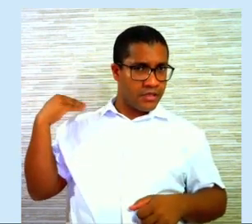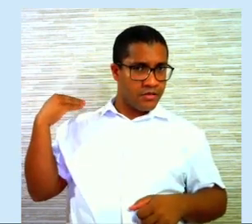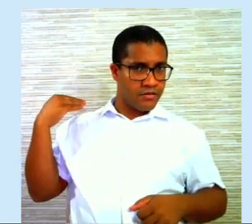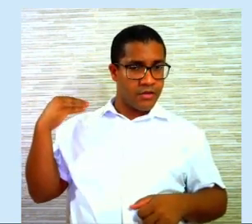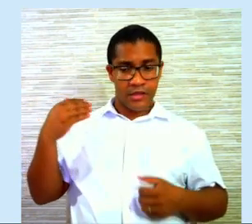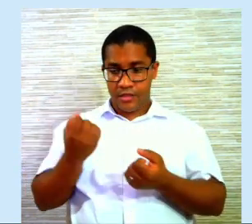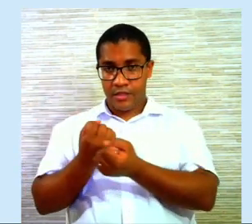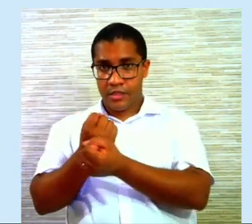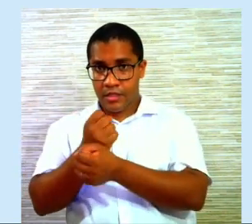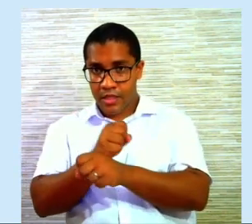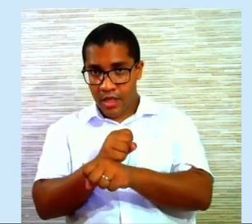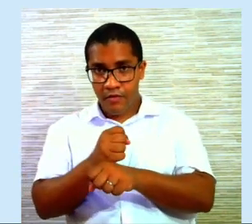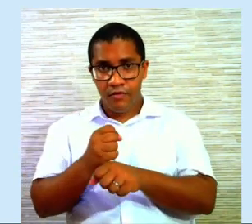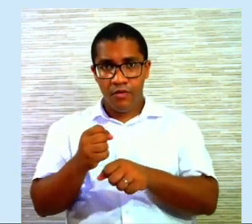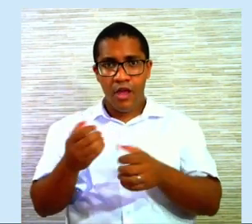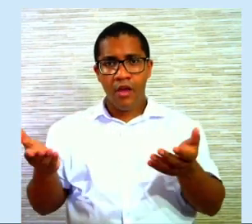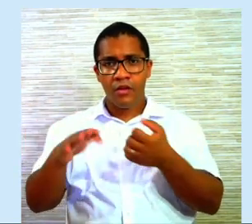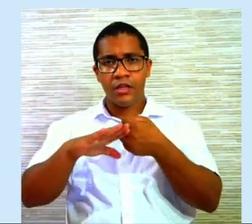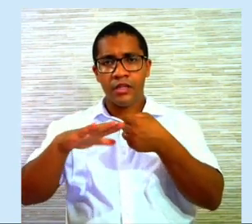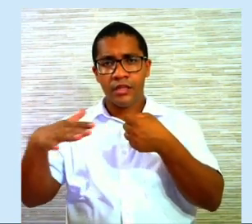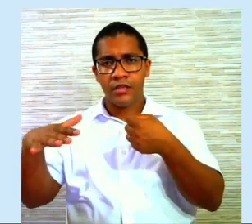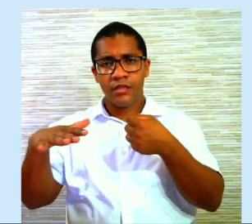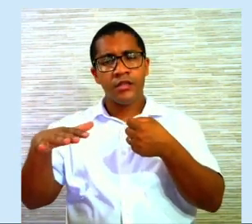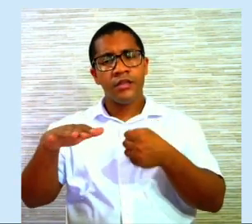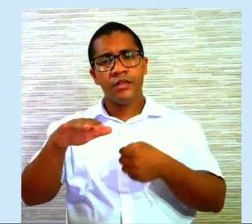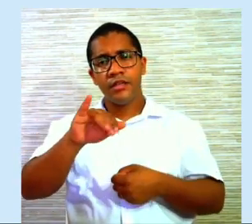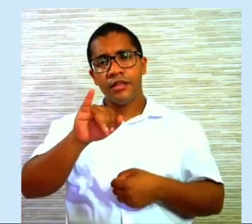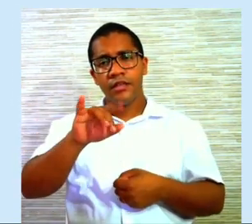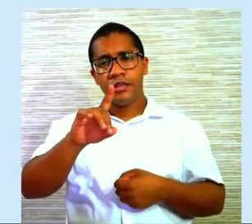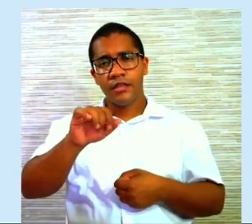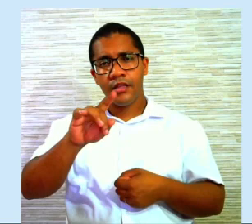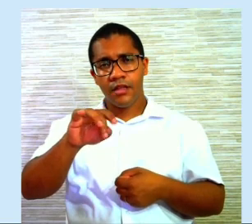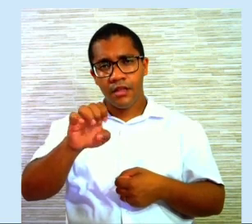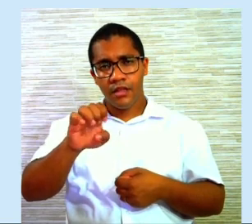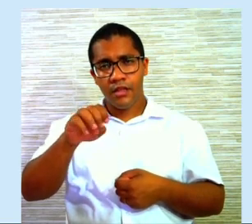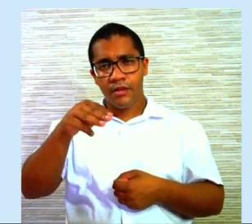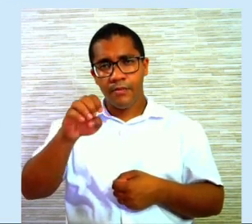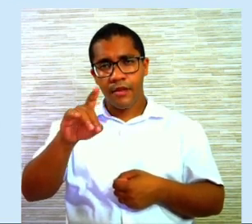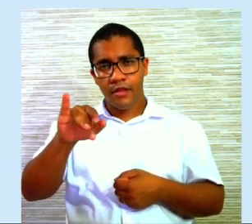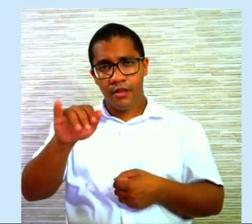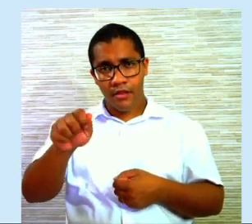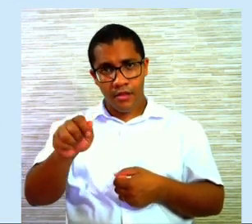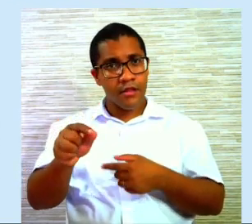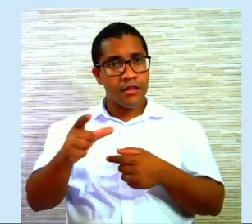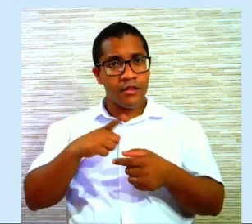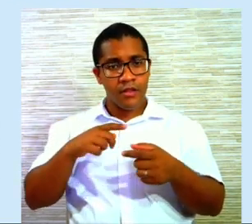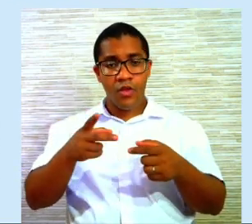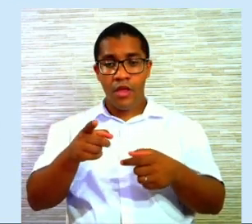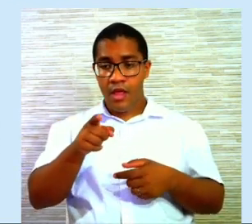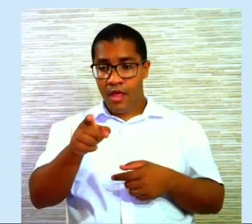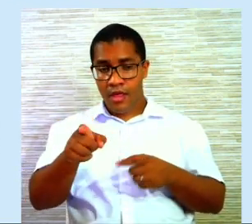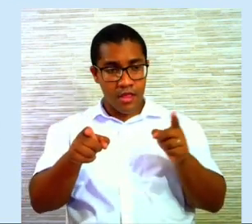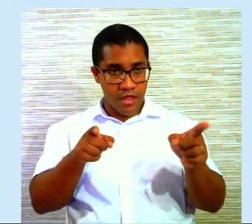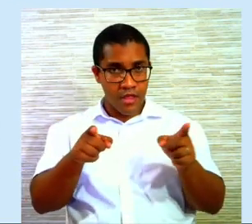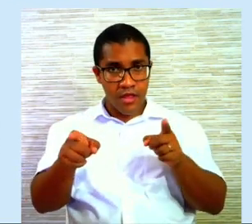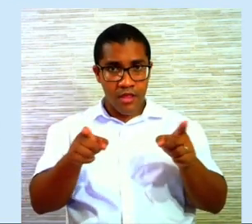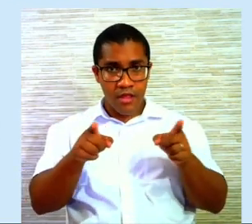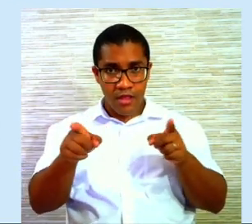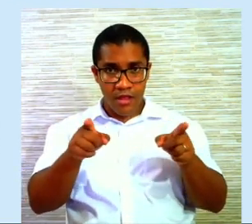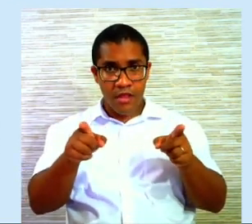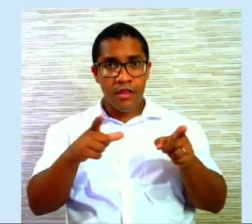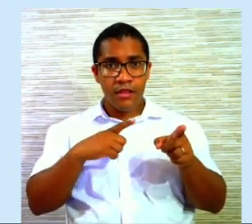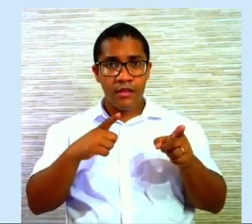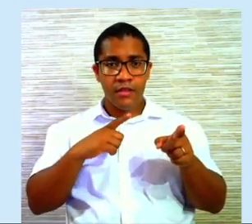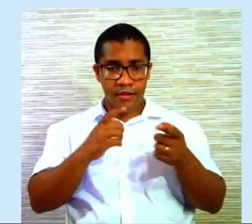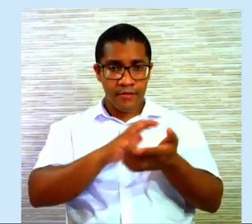antiguidade e a escravidão simplesmente da Idade Média. Ou seja, ambos